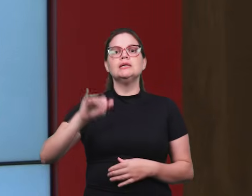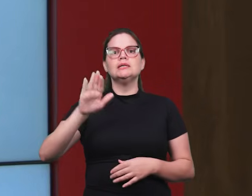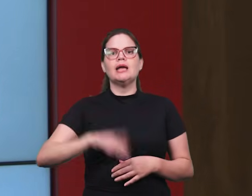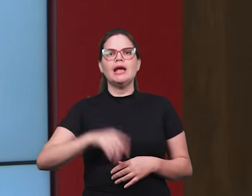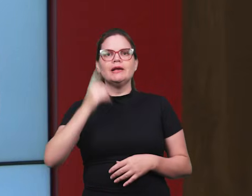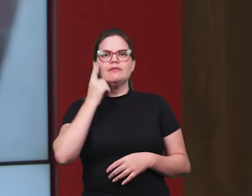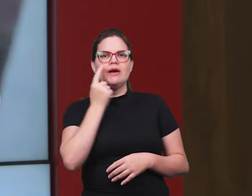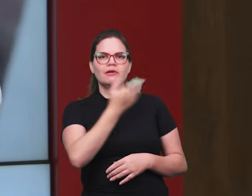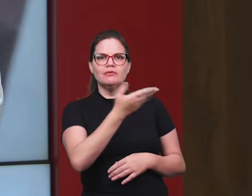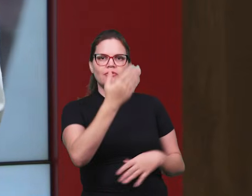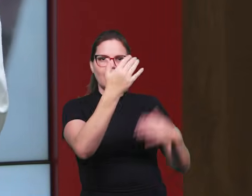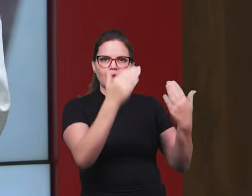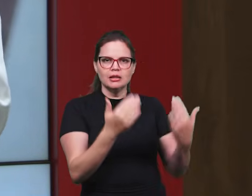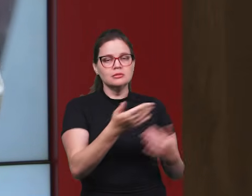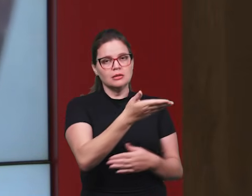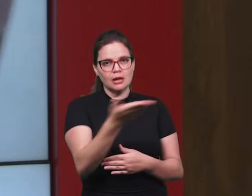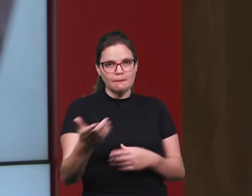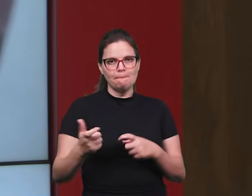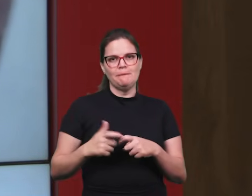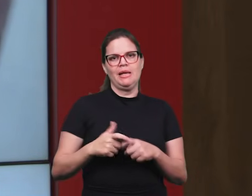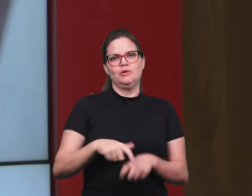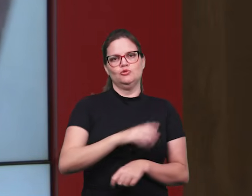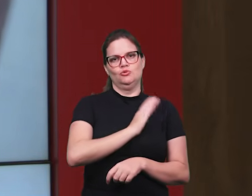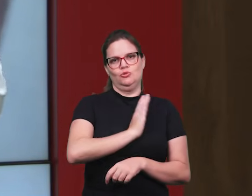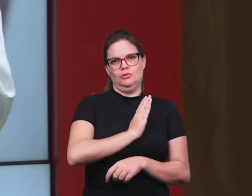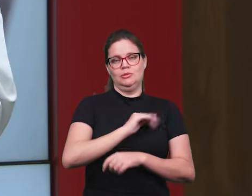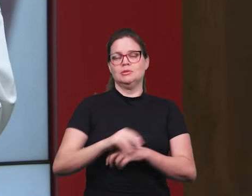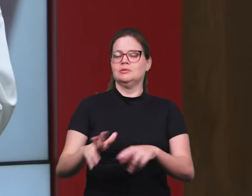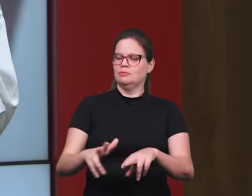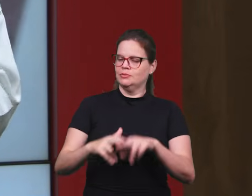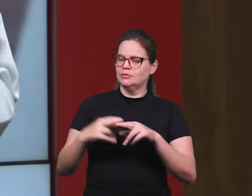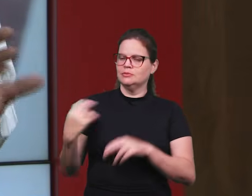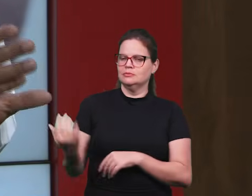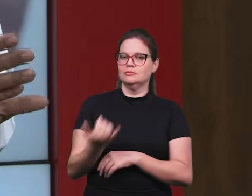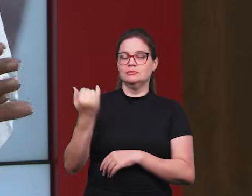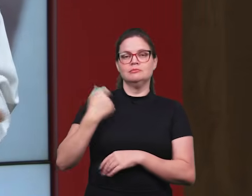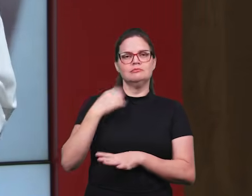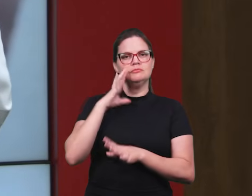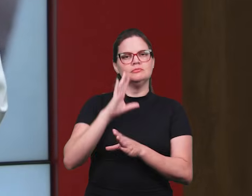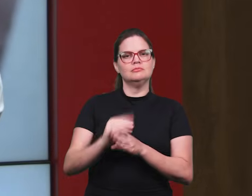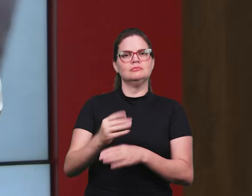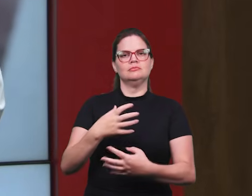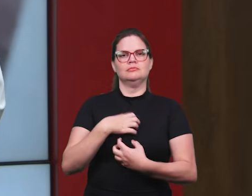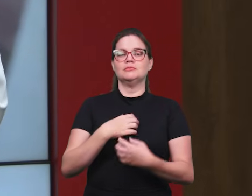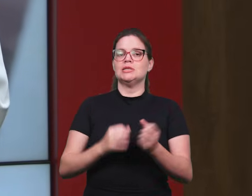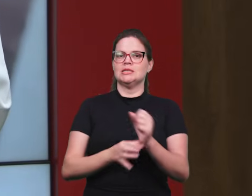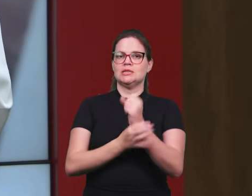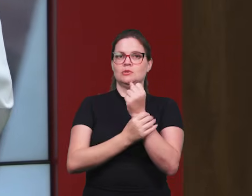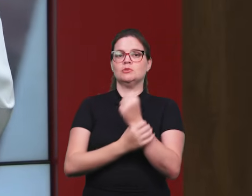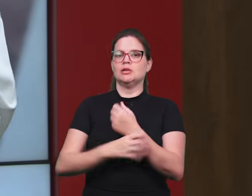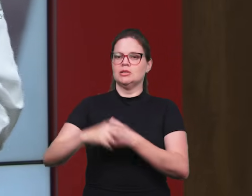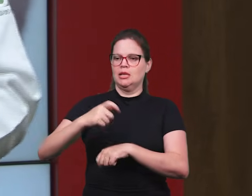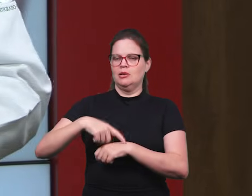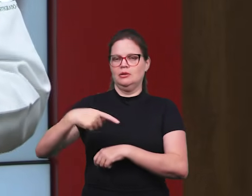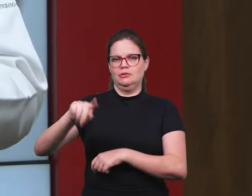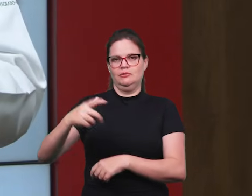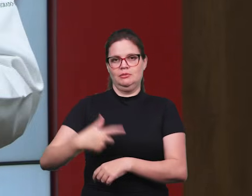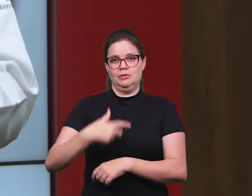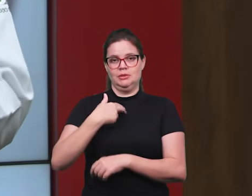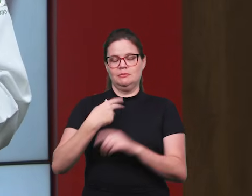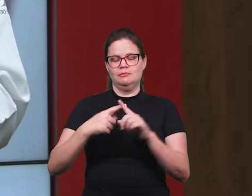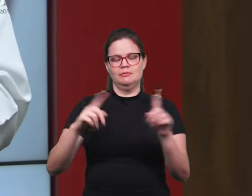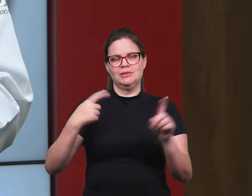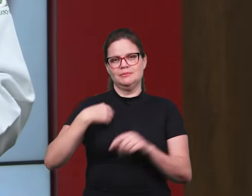somos nós anestesistas. Por isso que é muito importante para a gente ter a segurança durante o ato operatório, principalmente